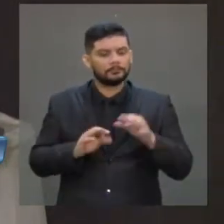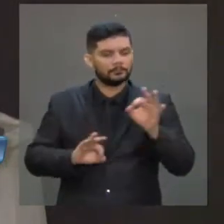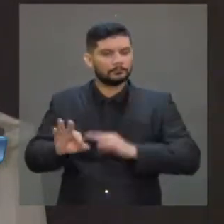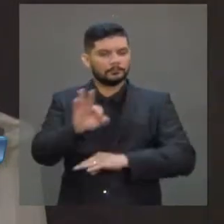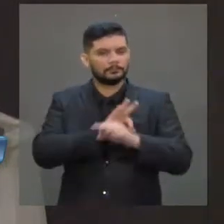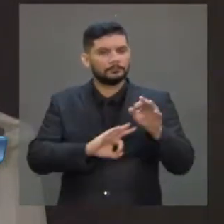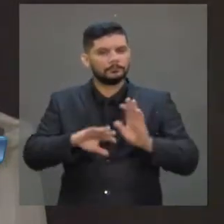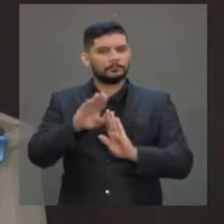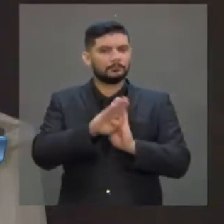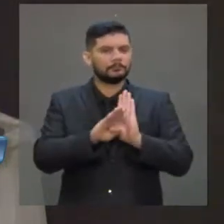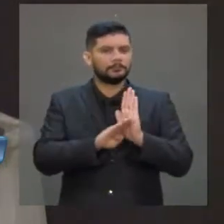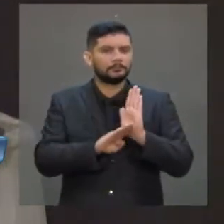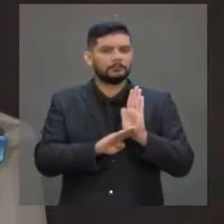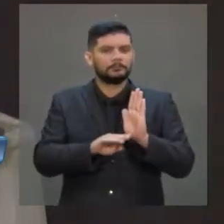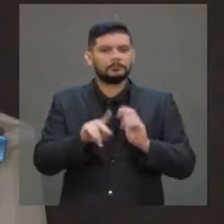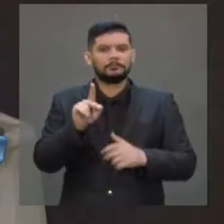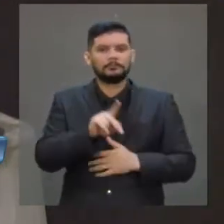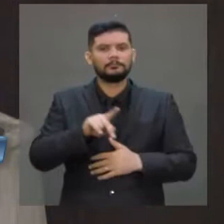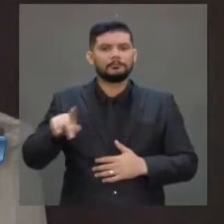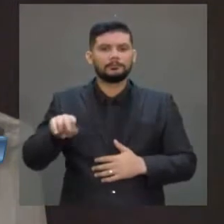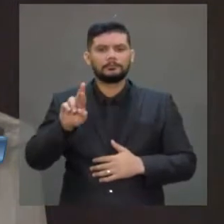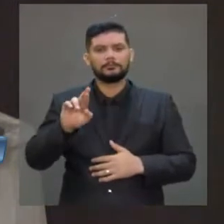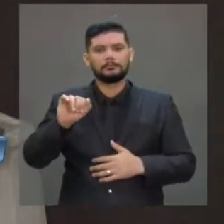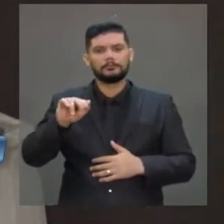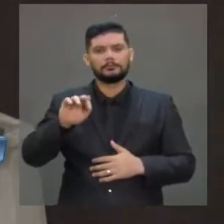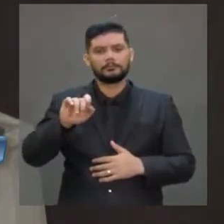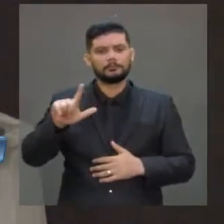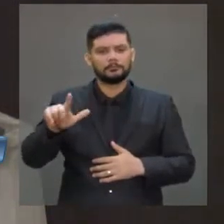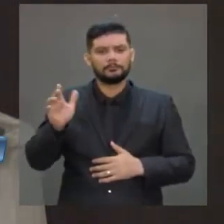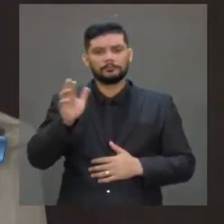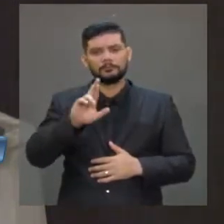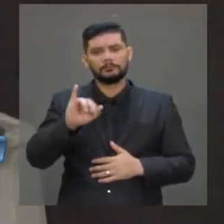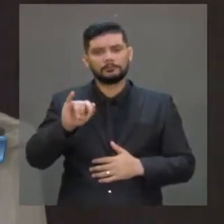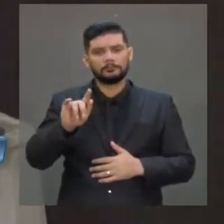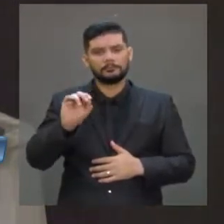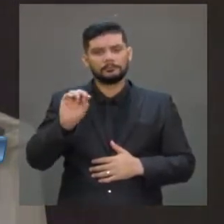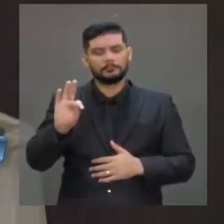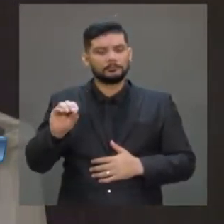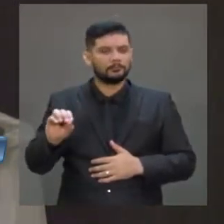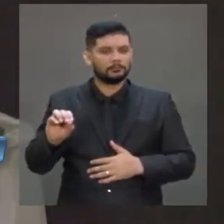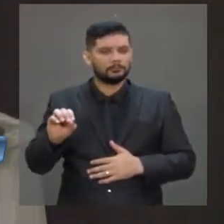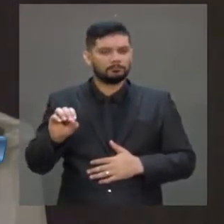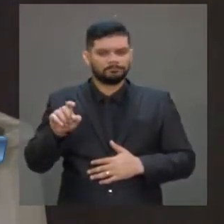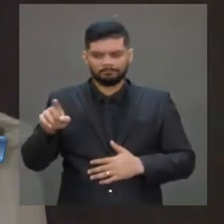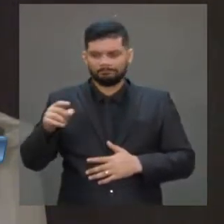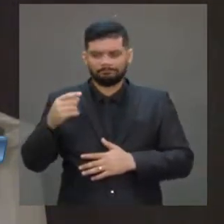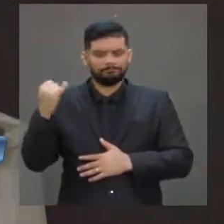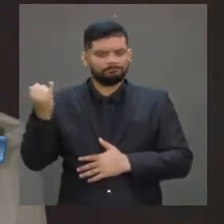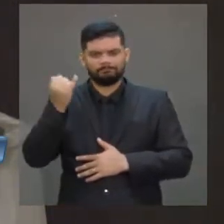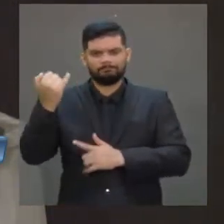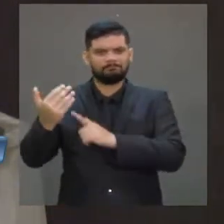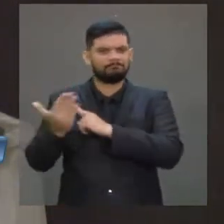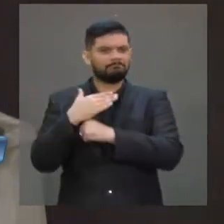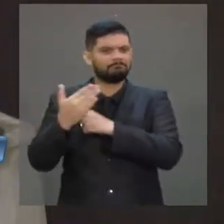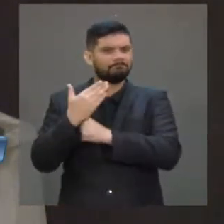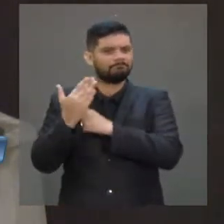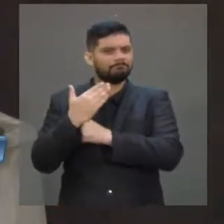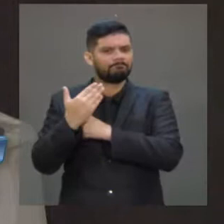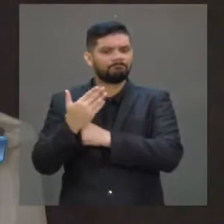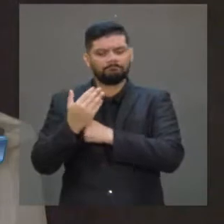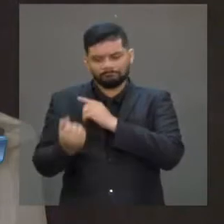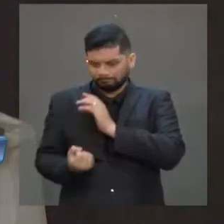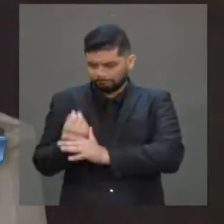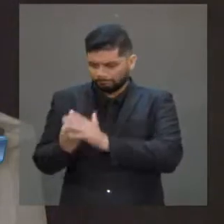elaboração. Destaco aqui em especial a professora Raquel Rigoto, que tem sido uma parceira fundamental do Legislativo cearense nessa